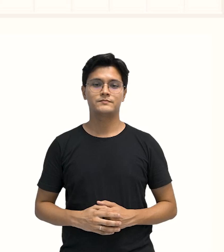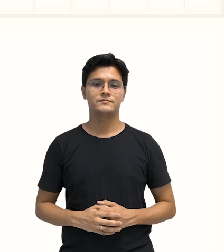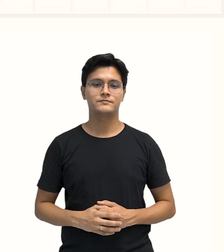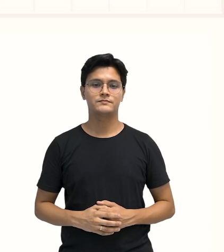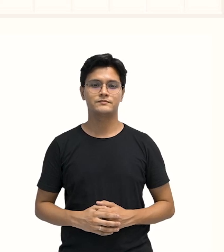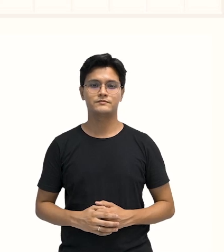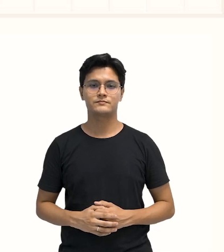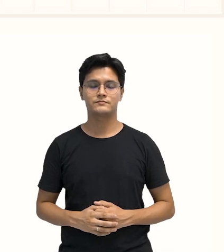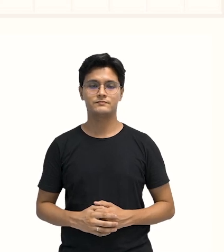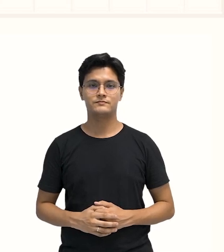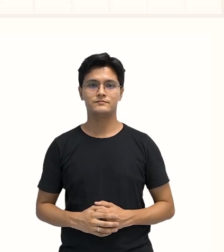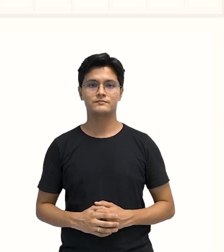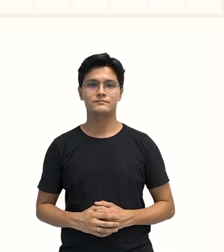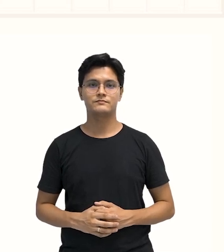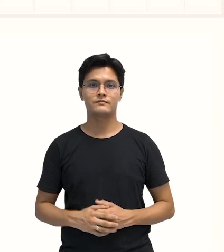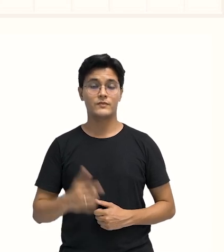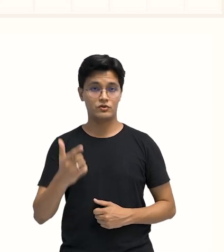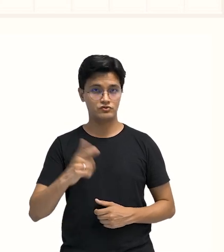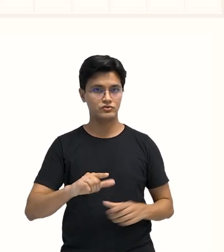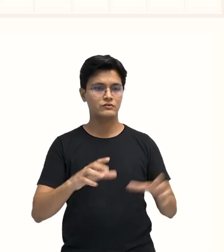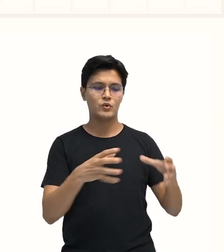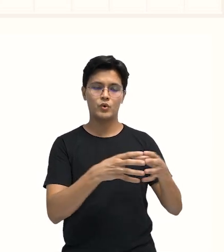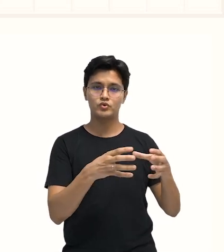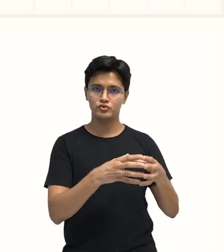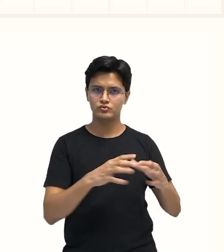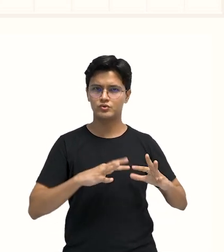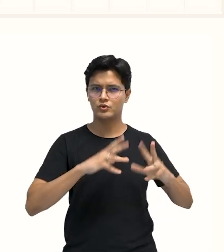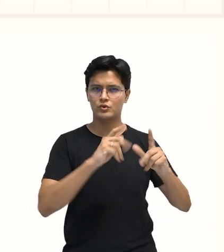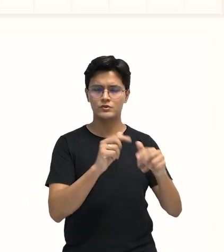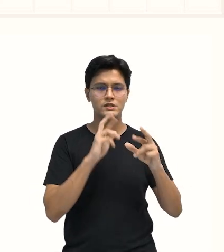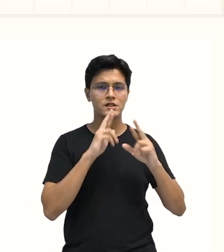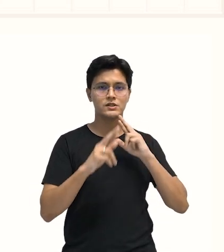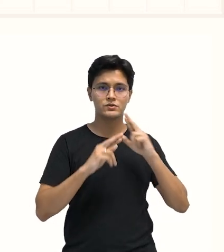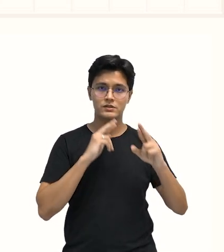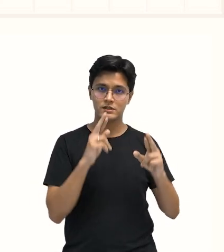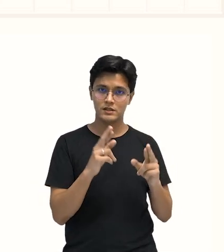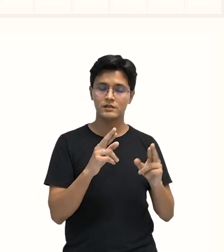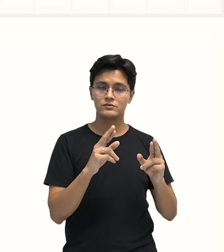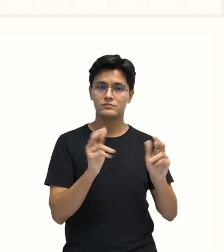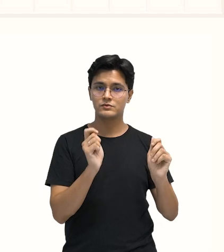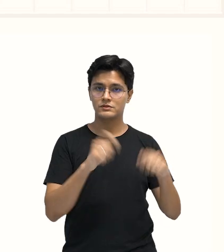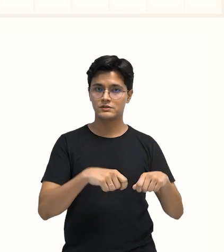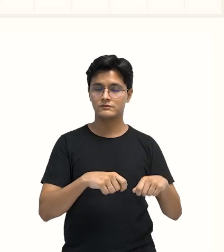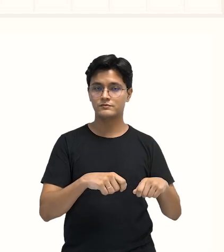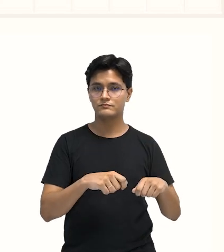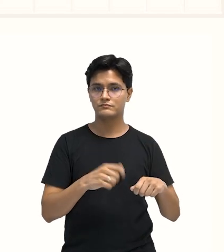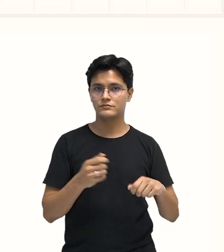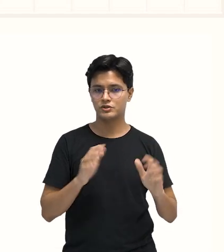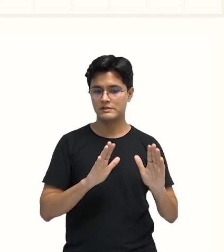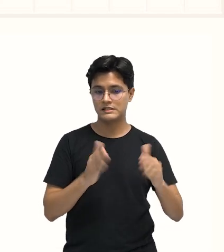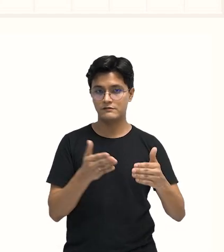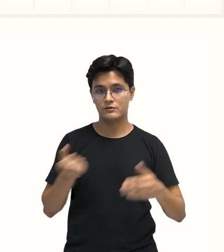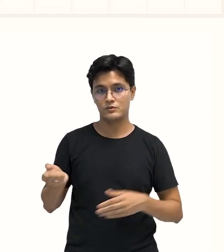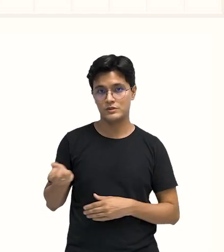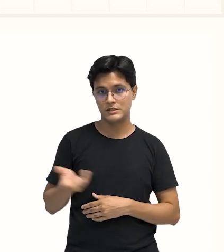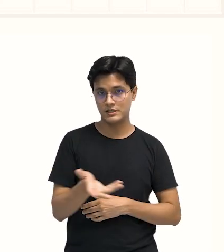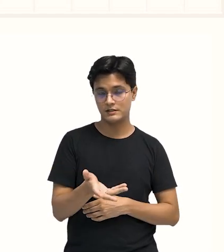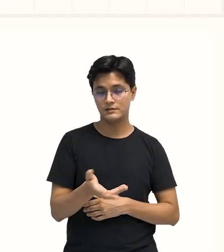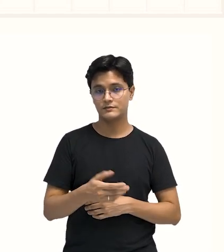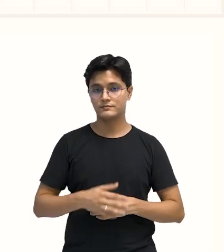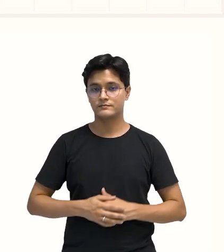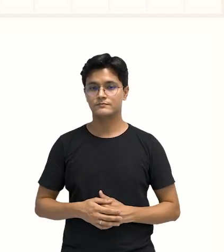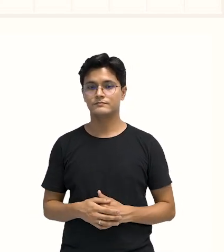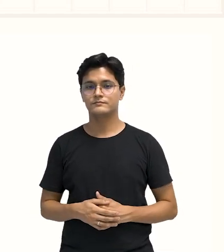pegar aqui novamente o espaço amostral de um dado. Preste atenção, ó. Esse aqui é o espaço